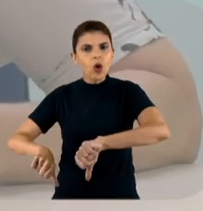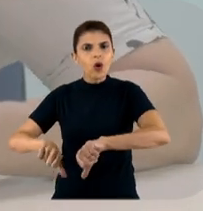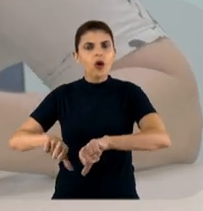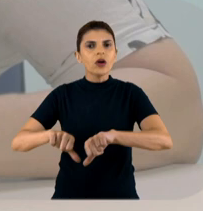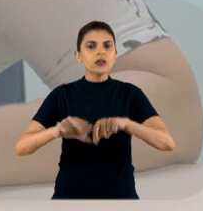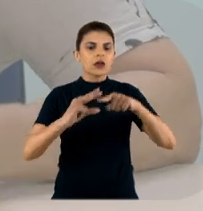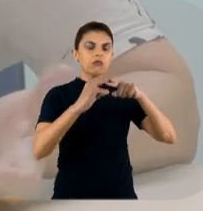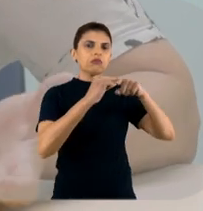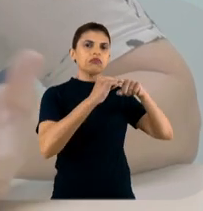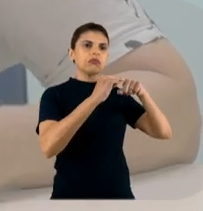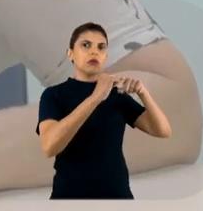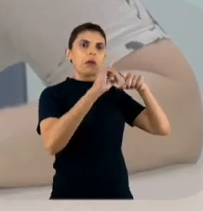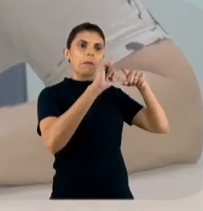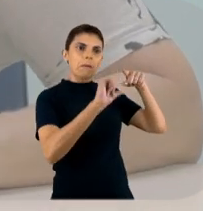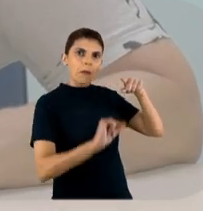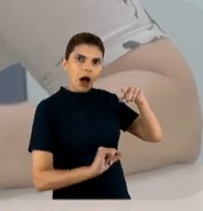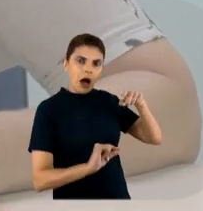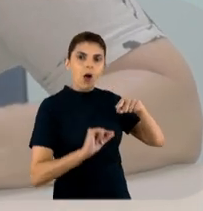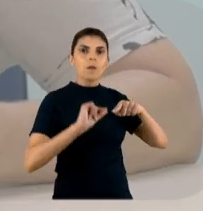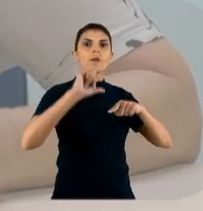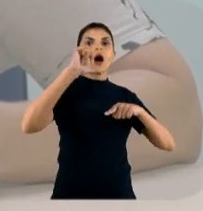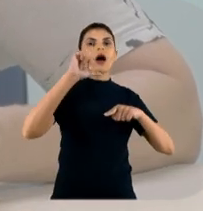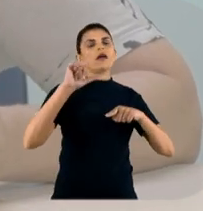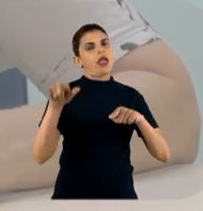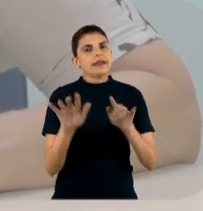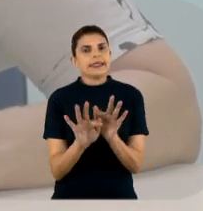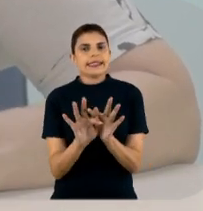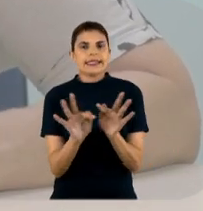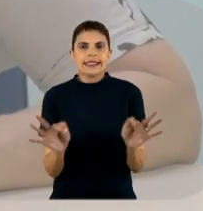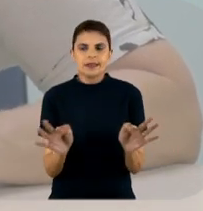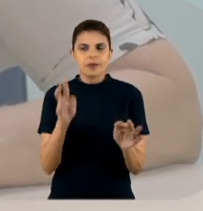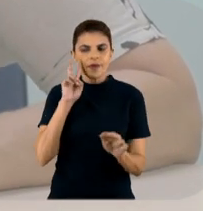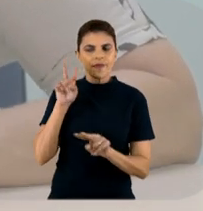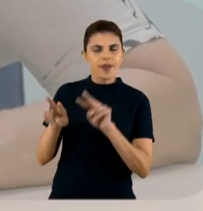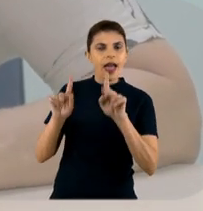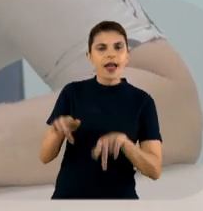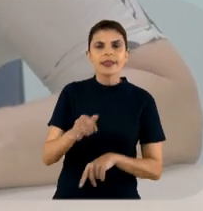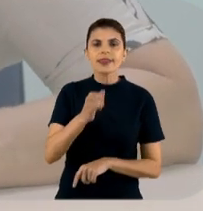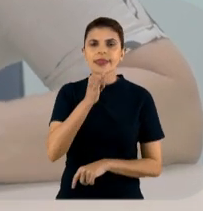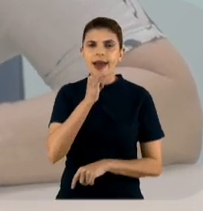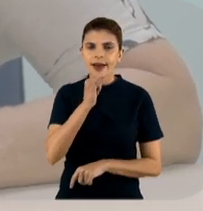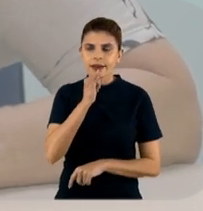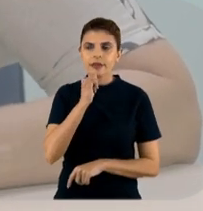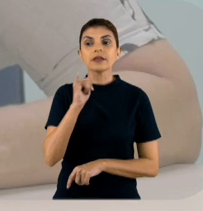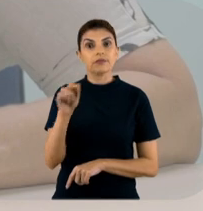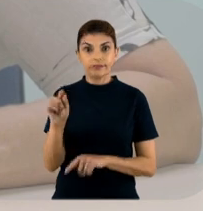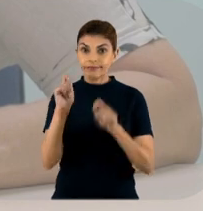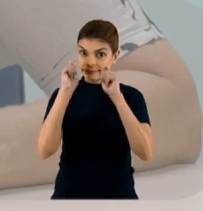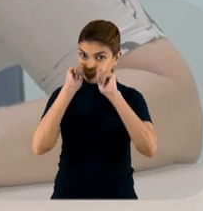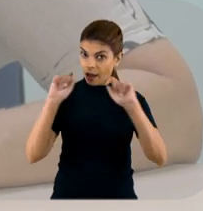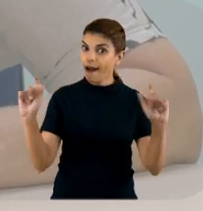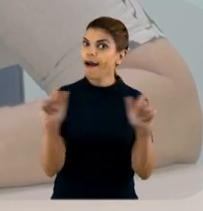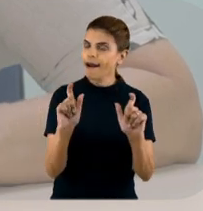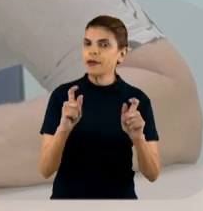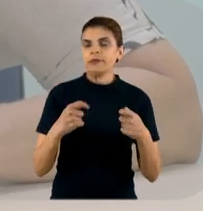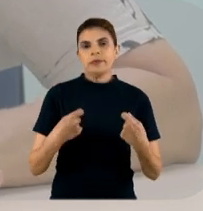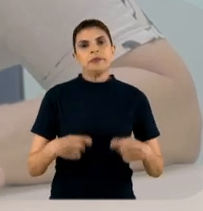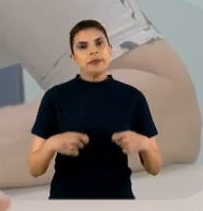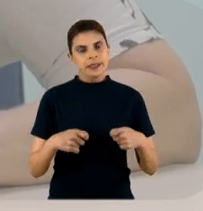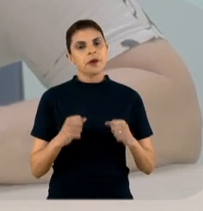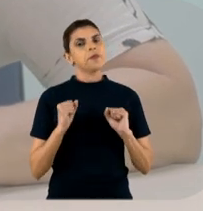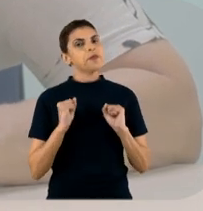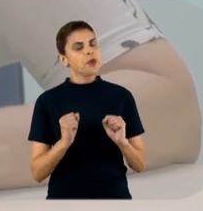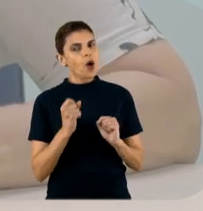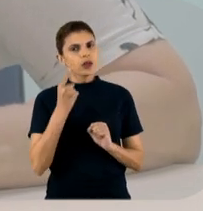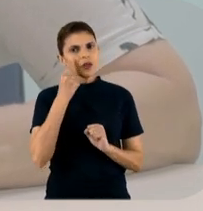oximetria já muda para baixo essa oximetria que é uma coisa simples de fazer isso tem que ser um sinal de alerta tem que ser um sinal de que